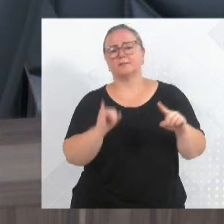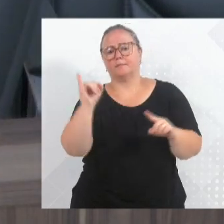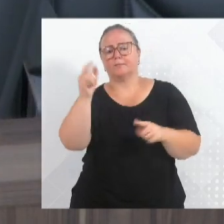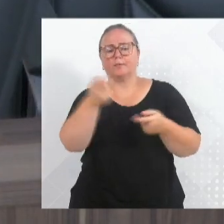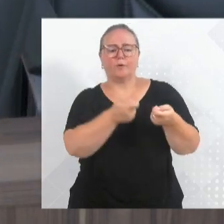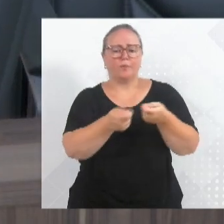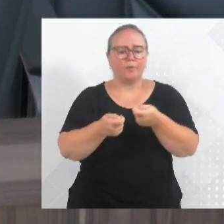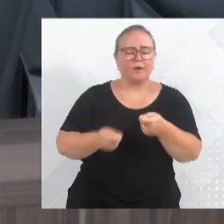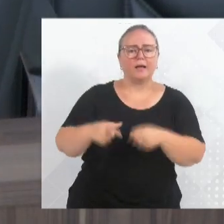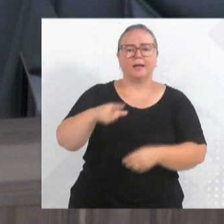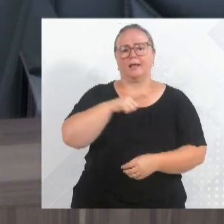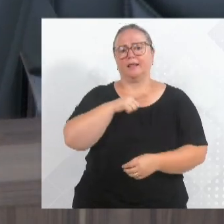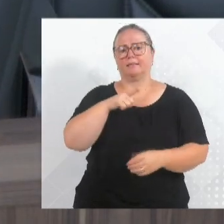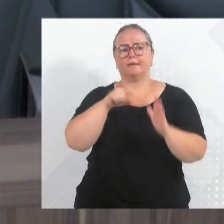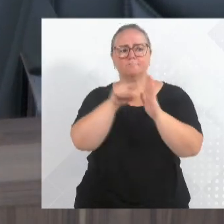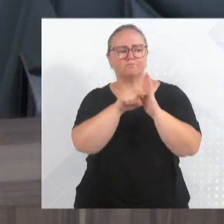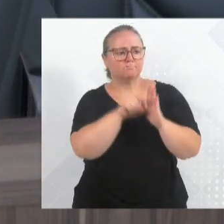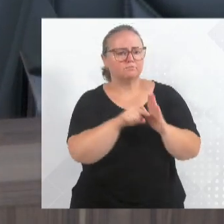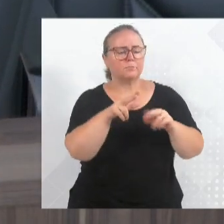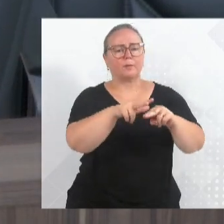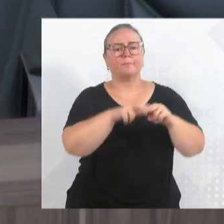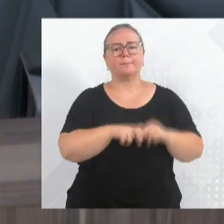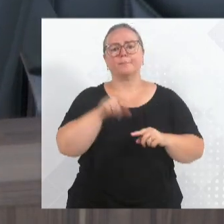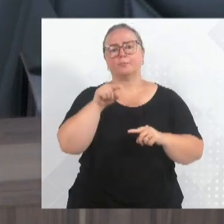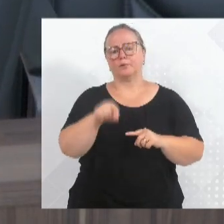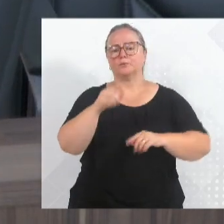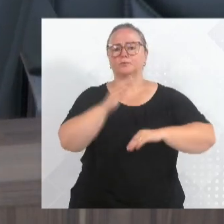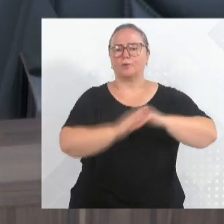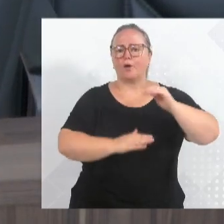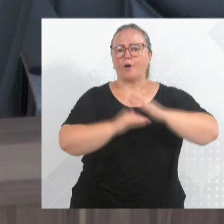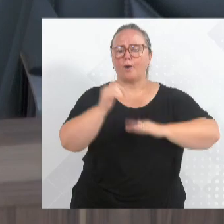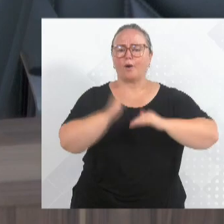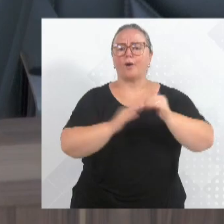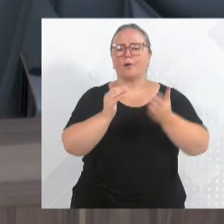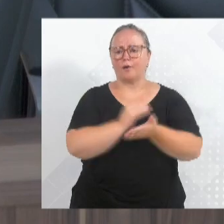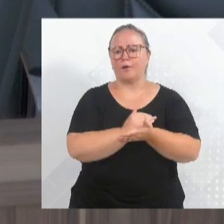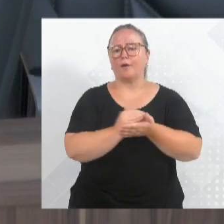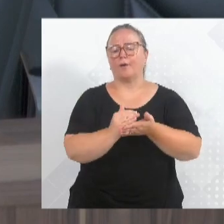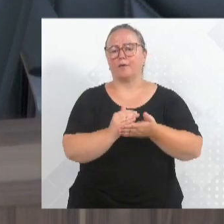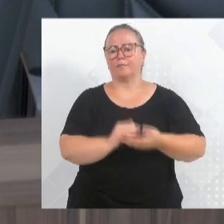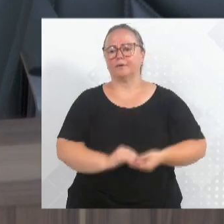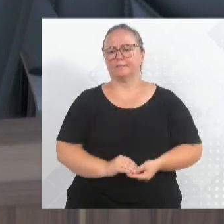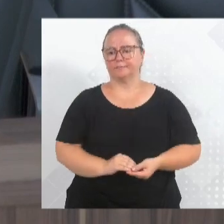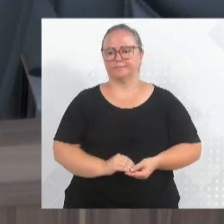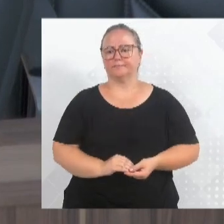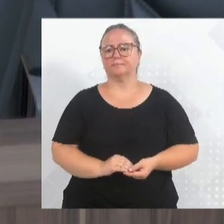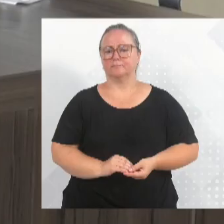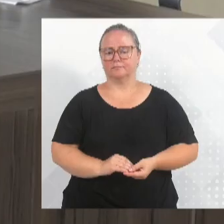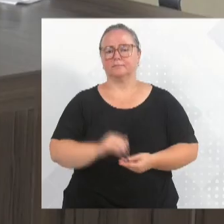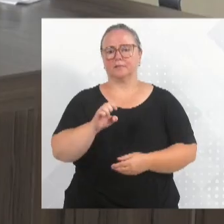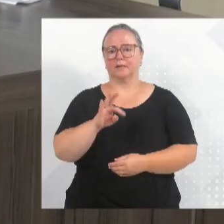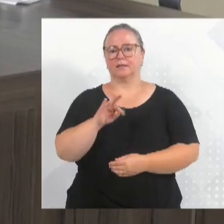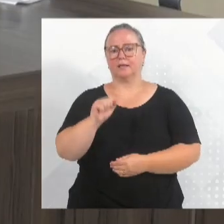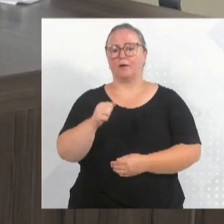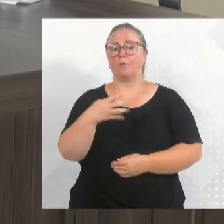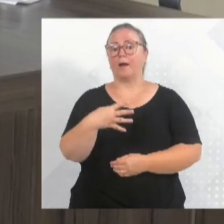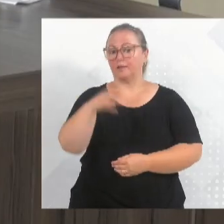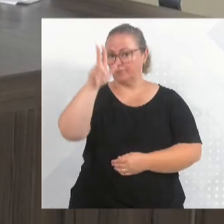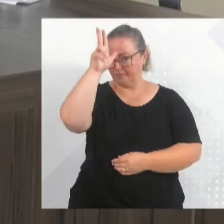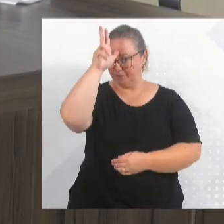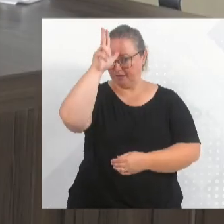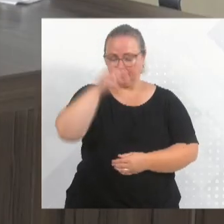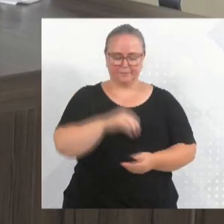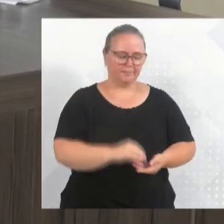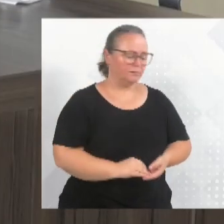fazem questionamentos por conta do volume de obra que será feito. A ETA 4 na Vila, ela